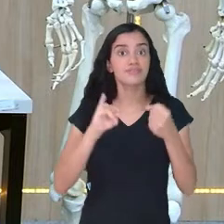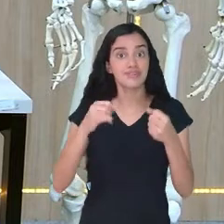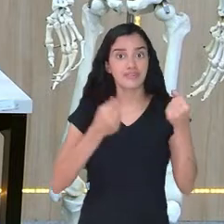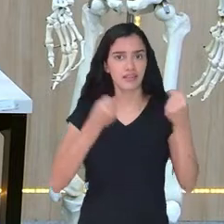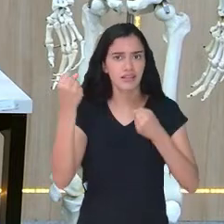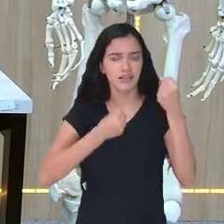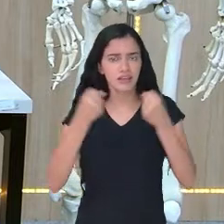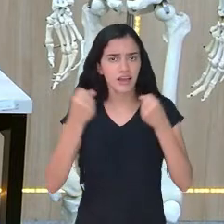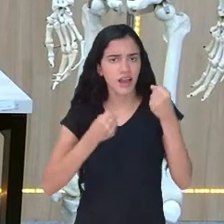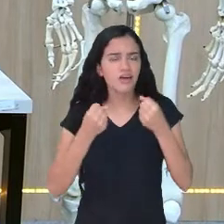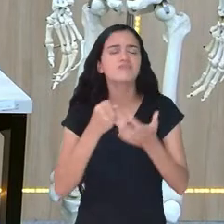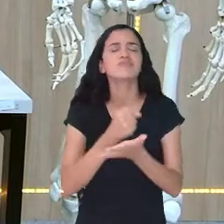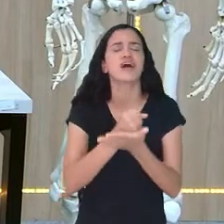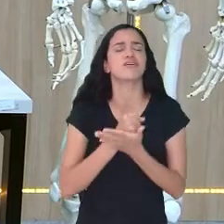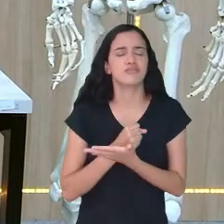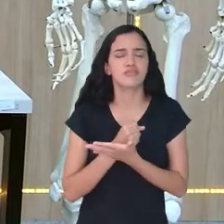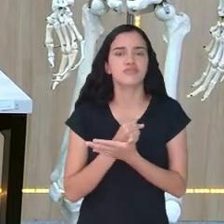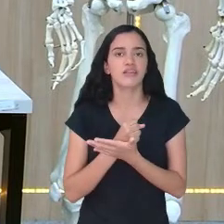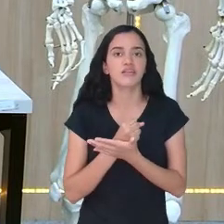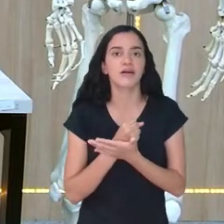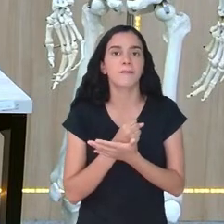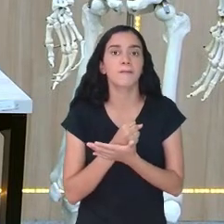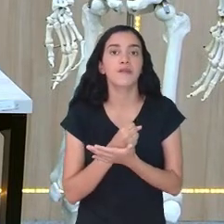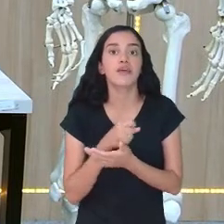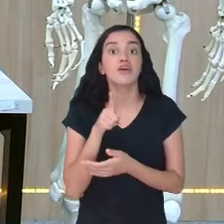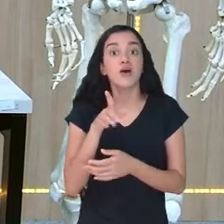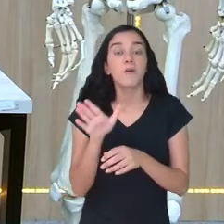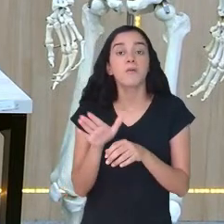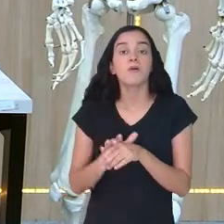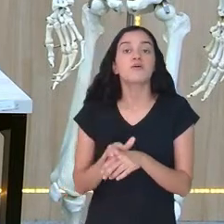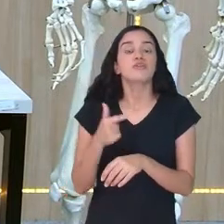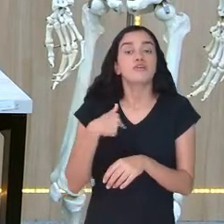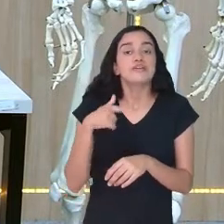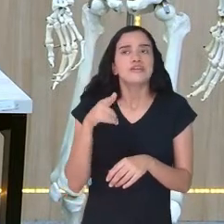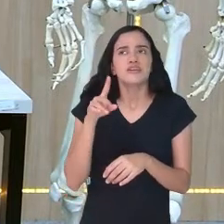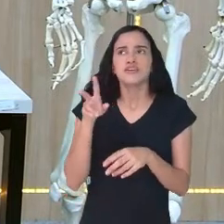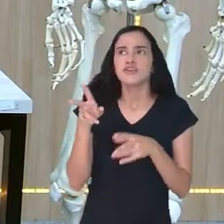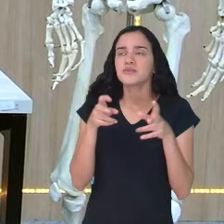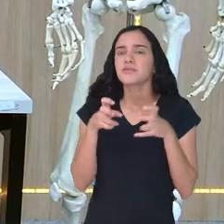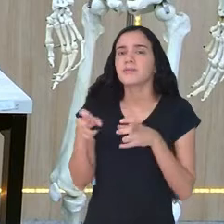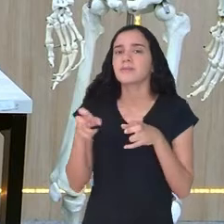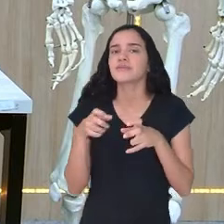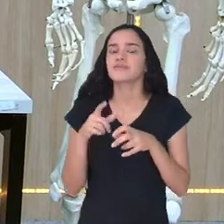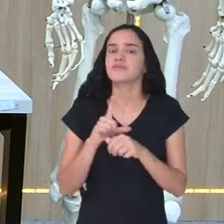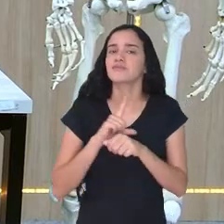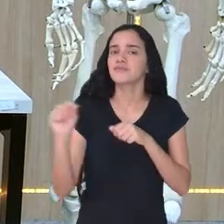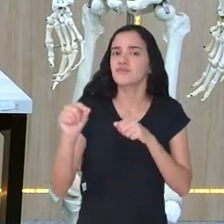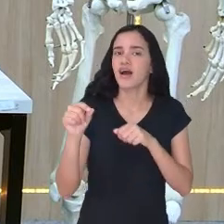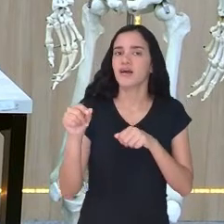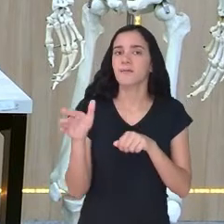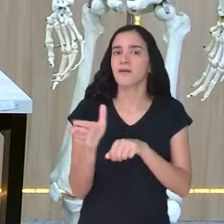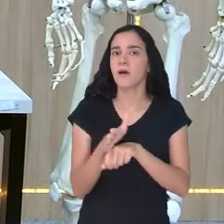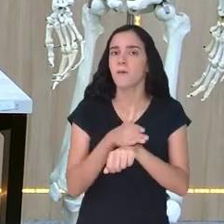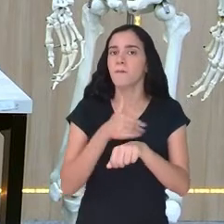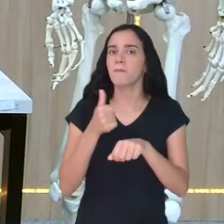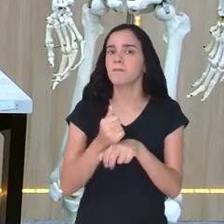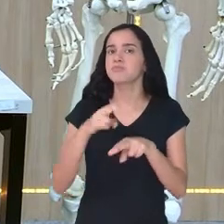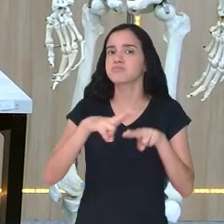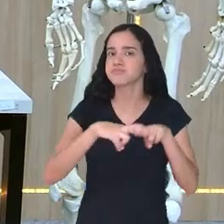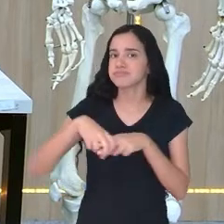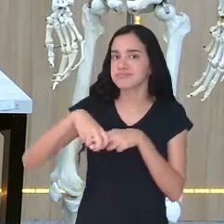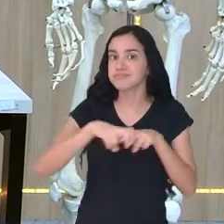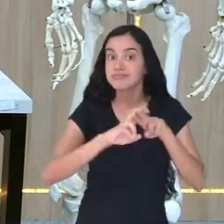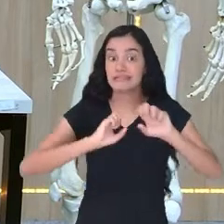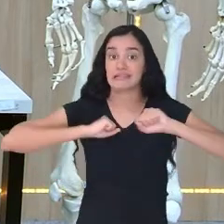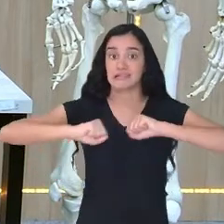ajudar. Sabe aquela questão dos parques de diversão, onde a gente às vezes tem medo, né? E diz assim, eu não vou. A questão aí da